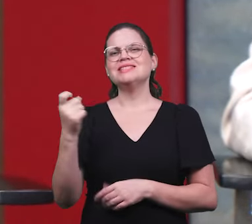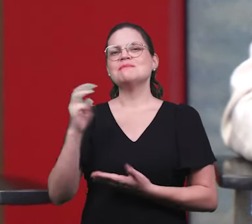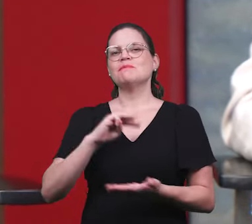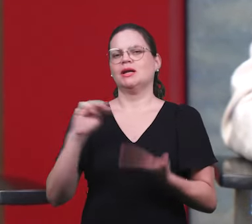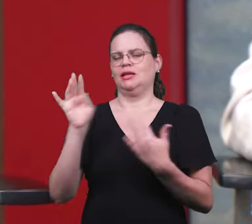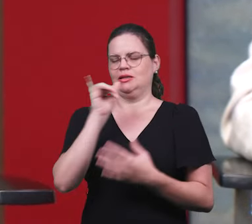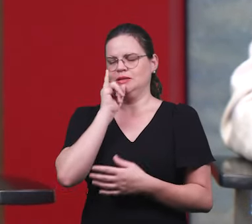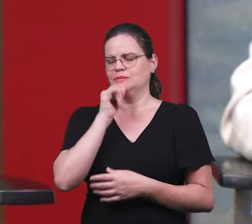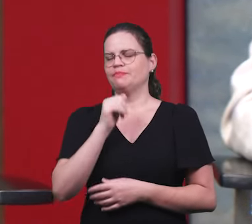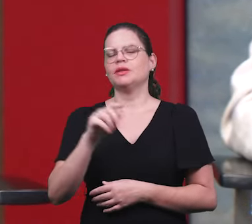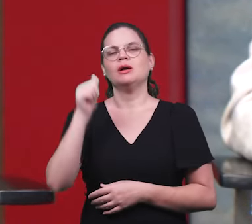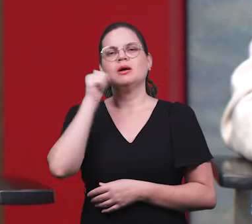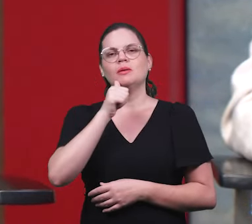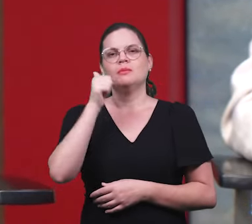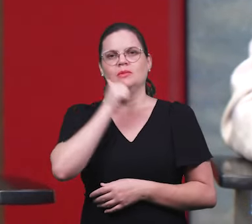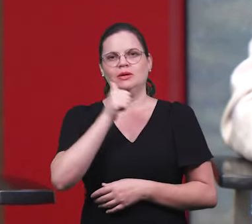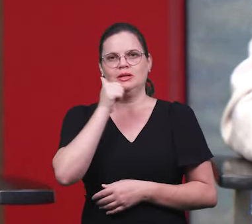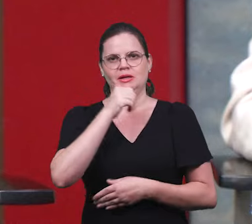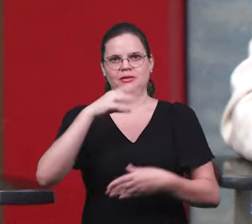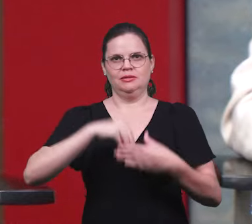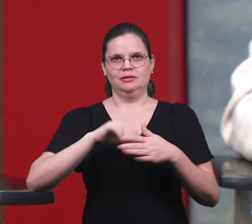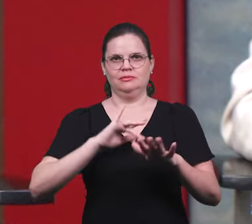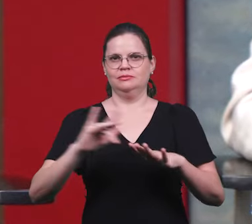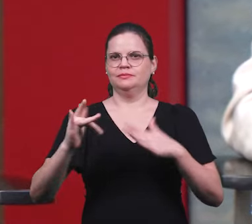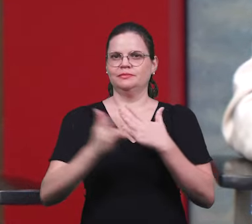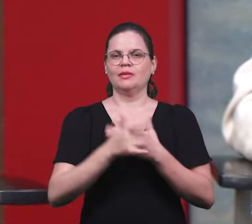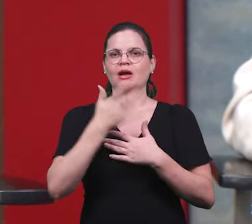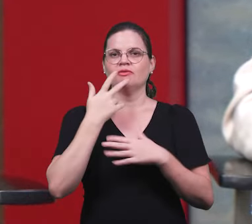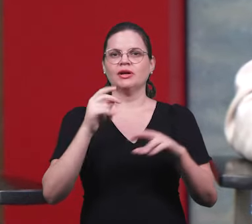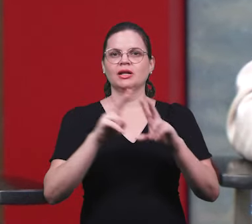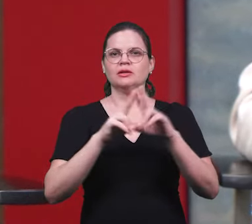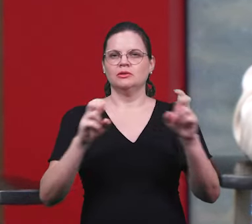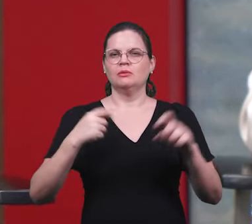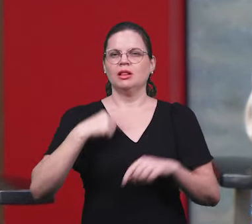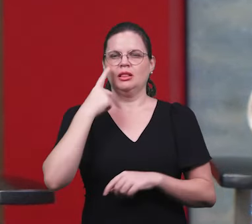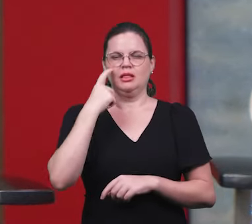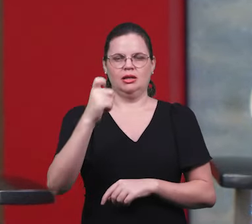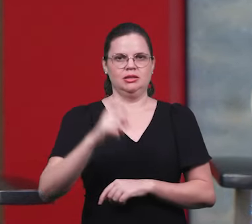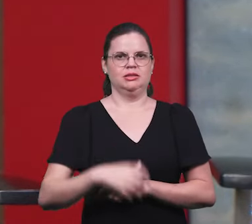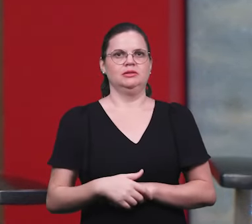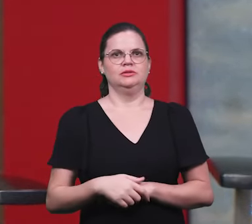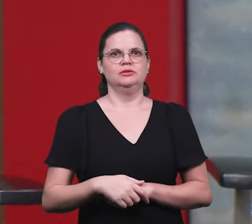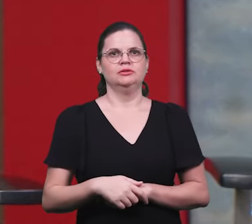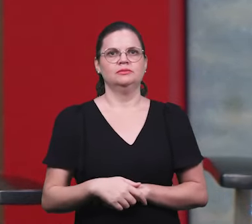uma moça na rede social falar alguma coisa muito interessante,